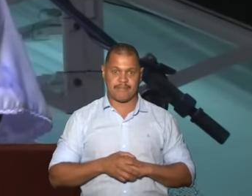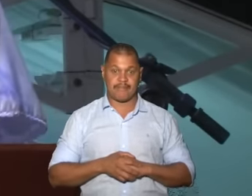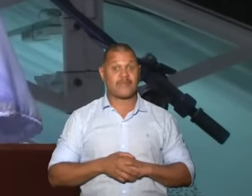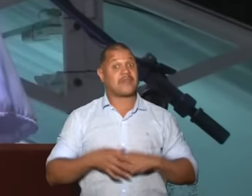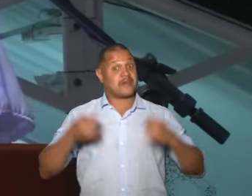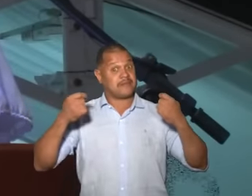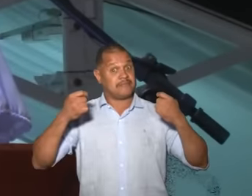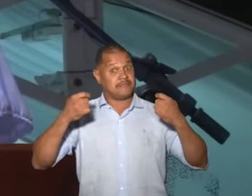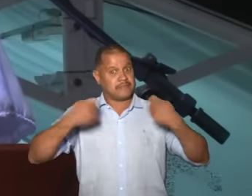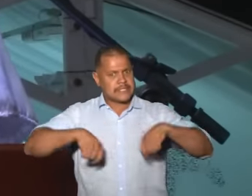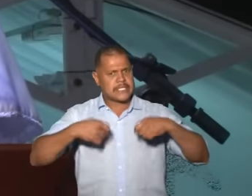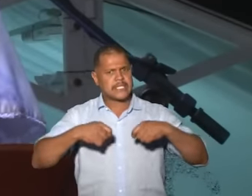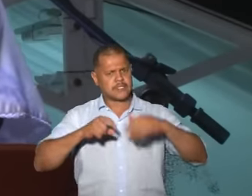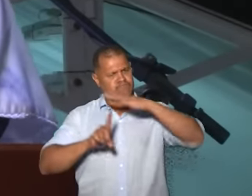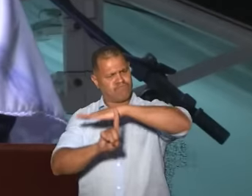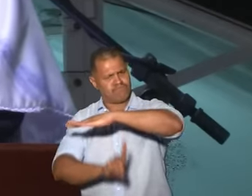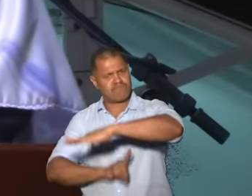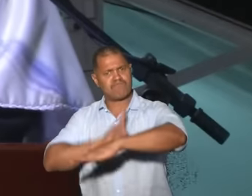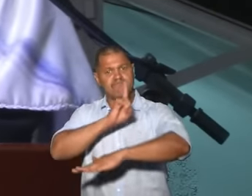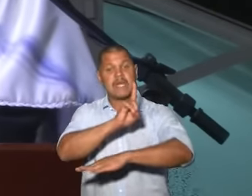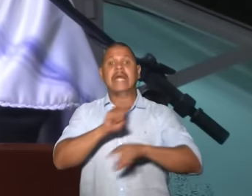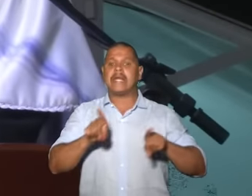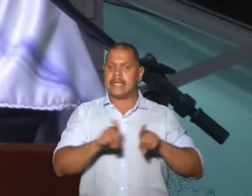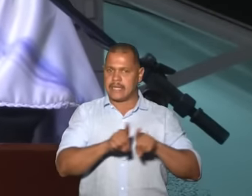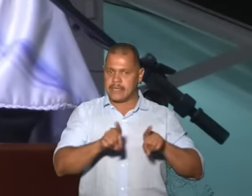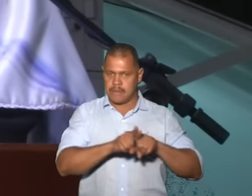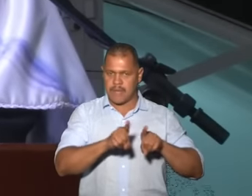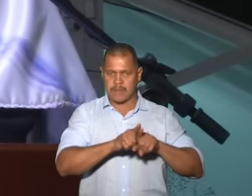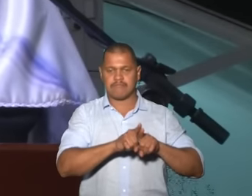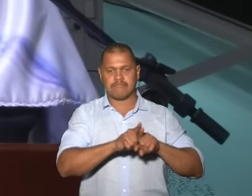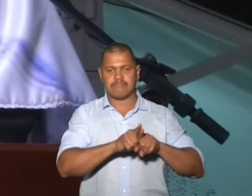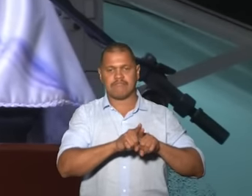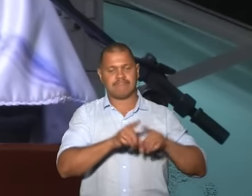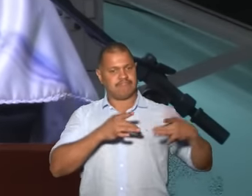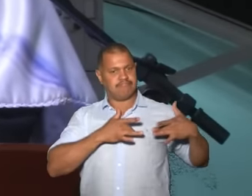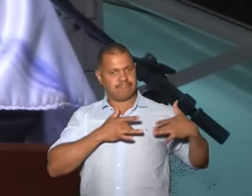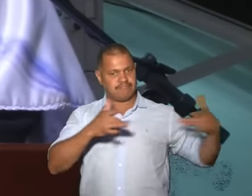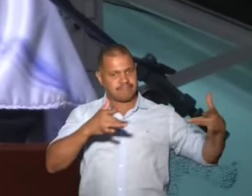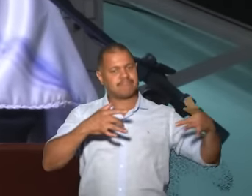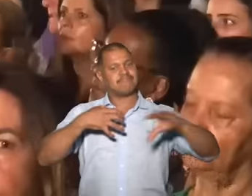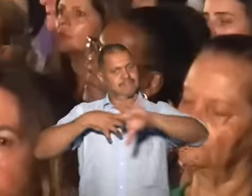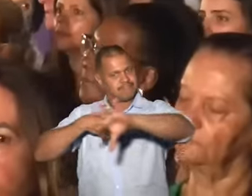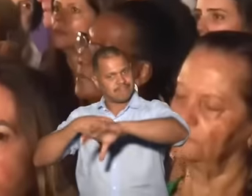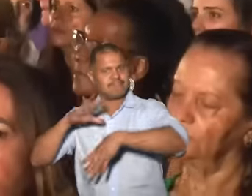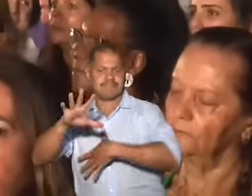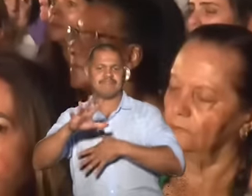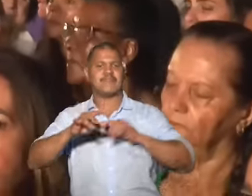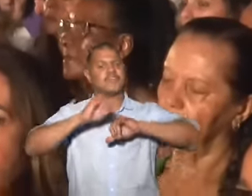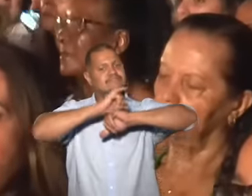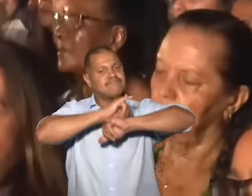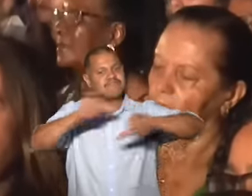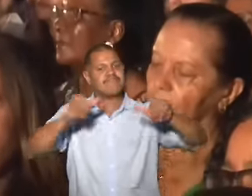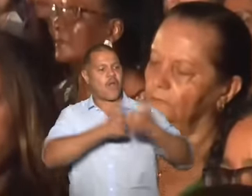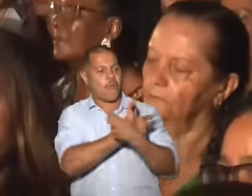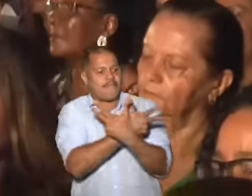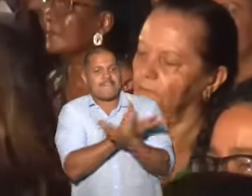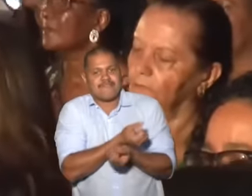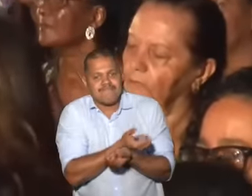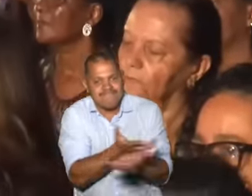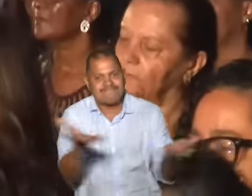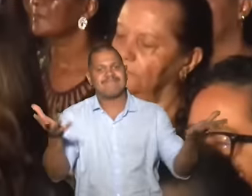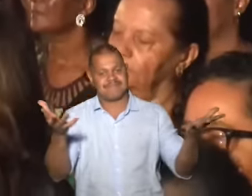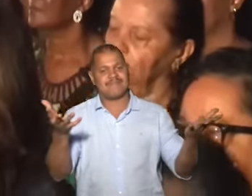ter protagonismo com solidariedade e empatia. Esta é a mensagem que a UFV transmite a vocês